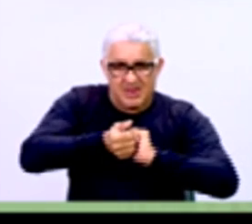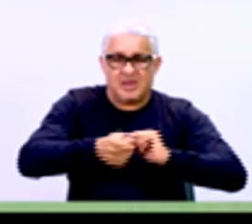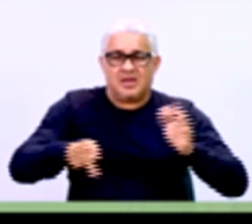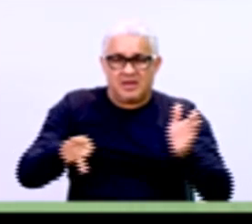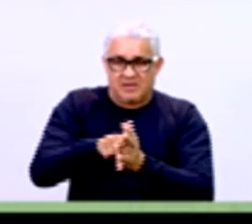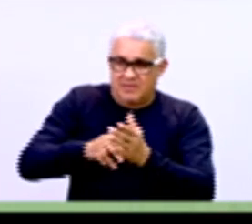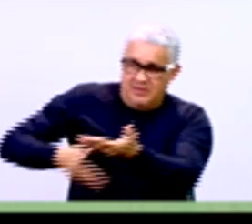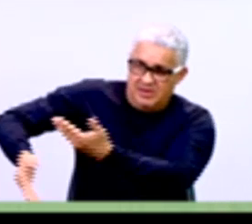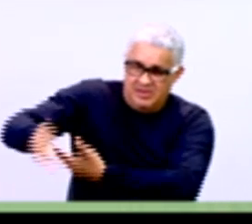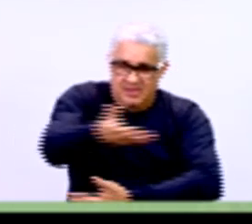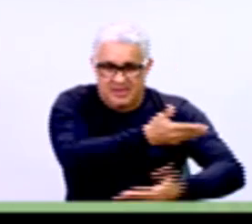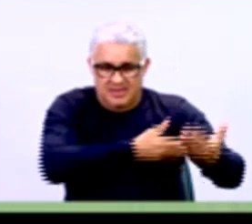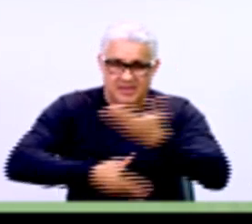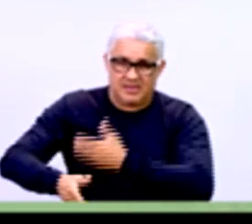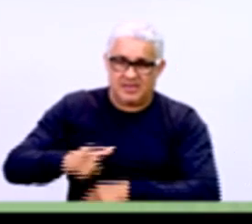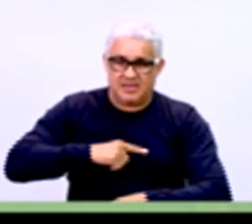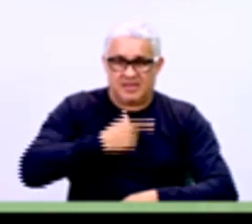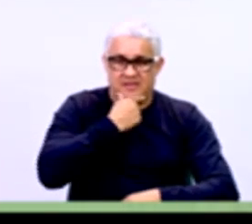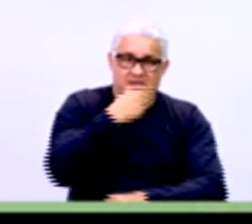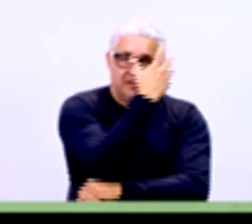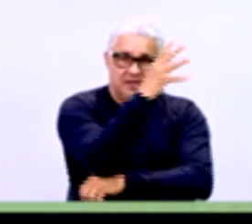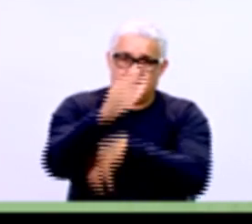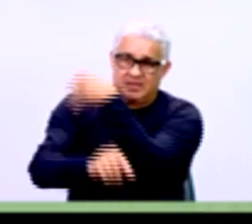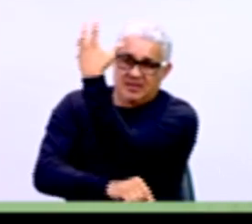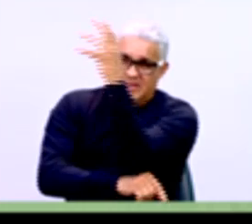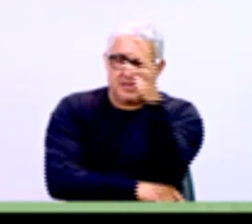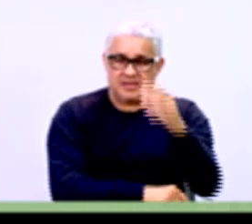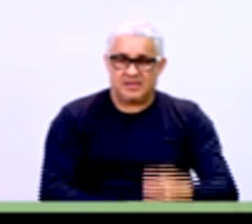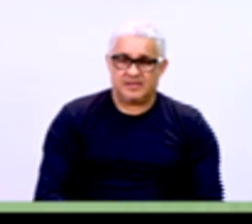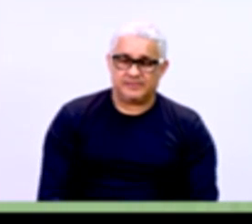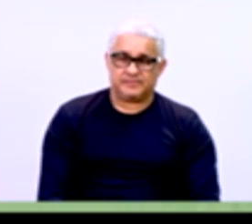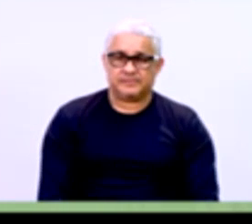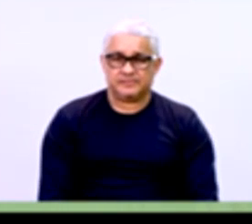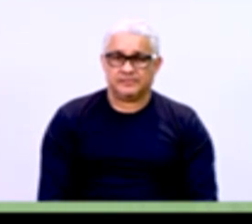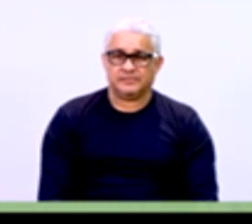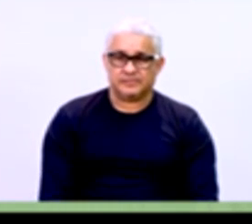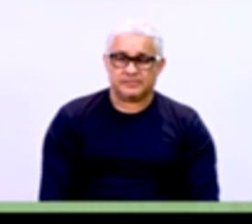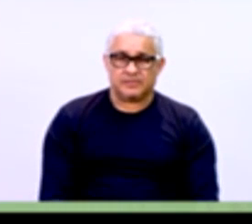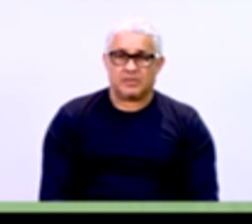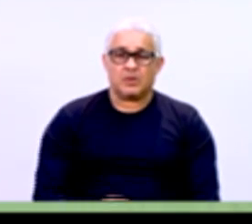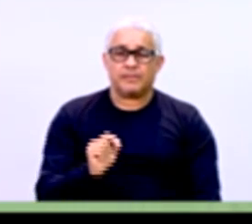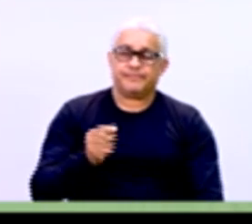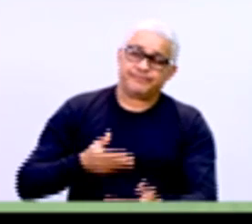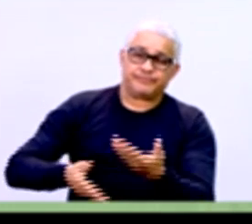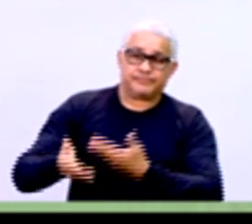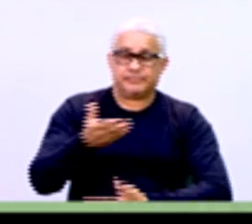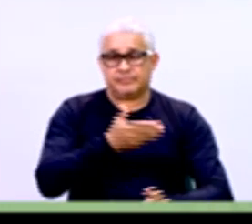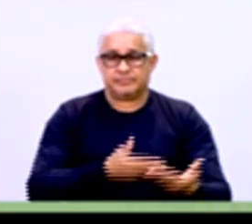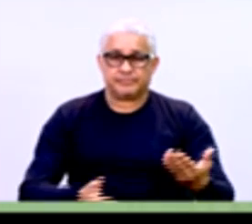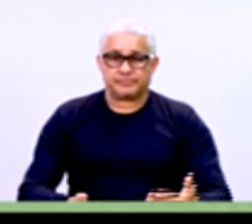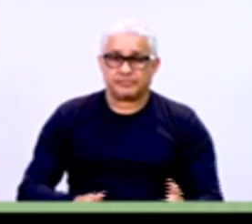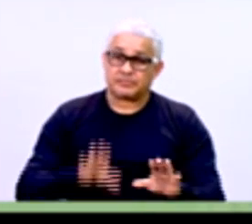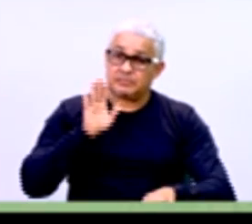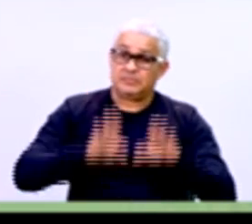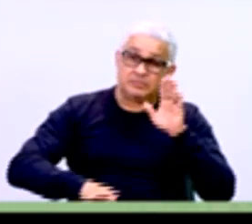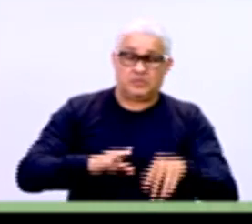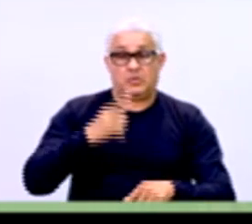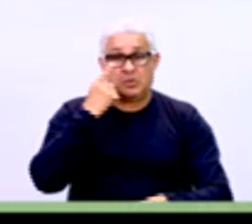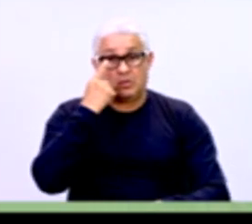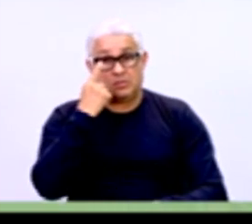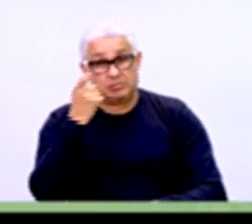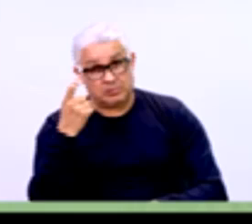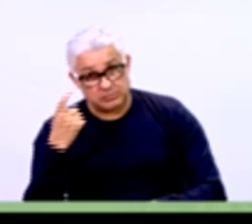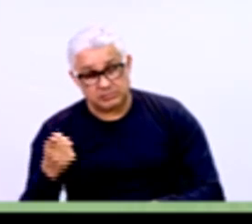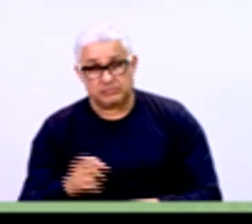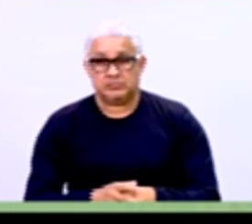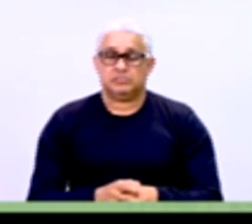relação. Então, nós vemos o seguinte: a relação homem-natureza, ela é uma relação permeada muitas vezes pelo interesse, não